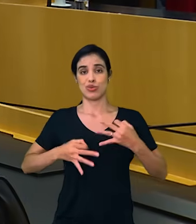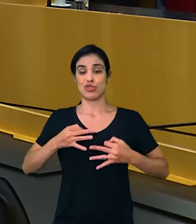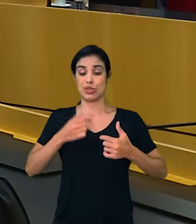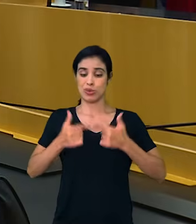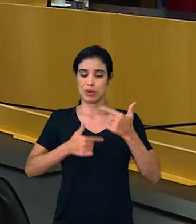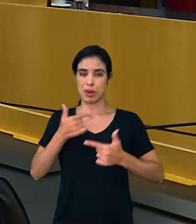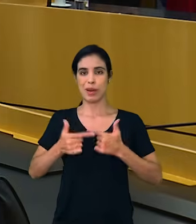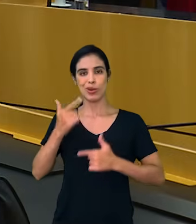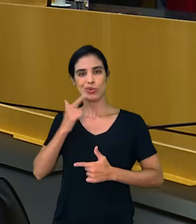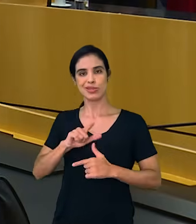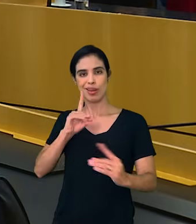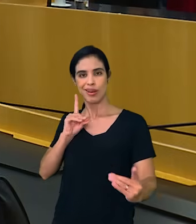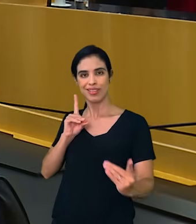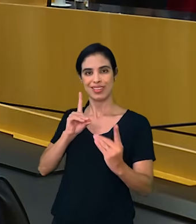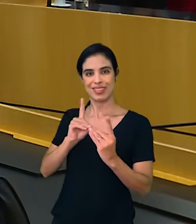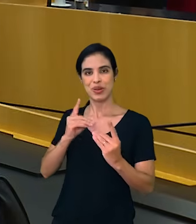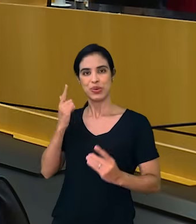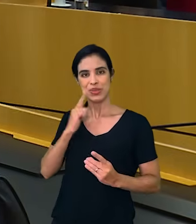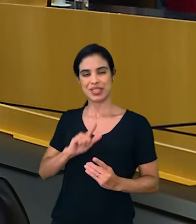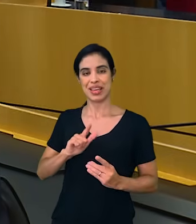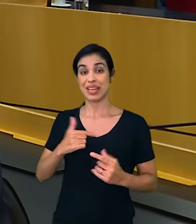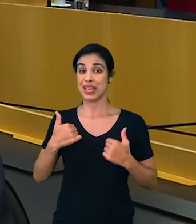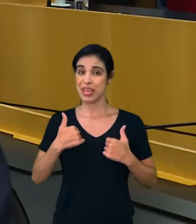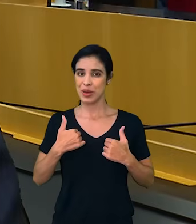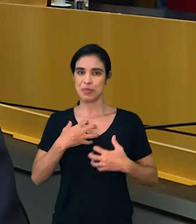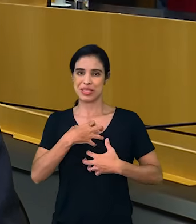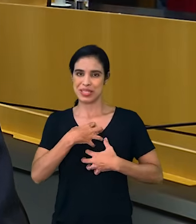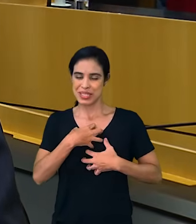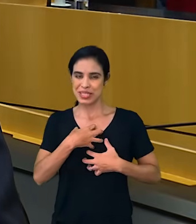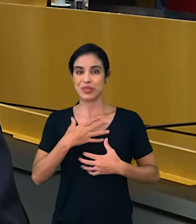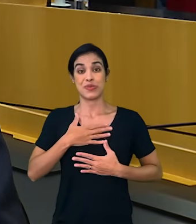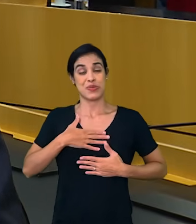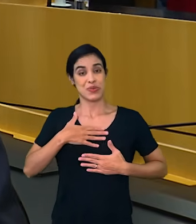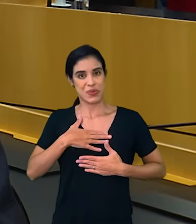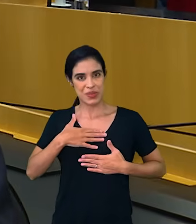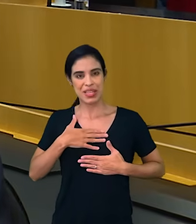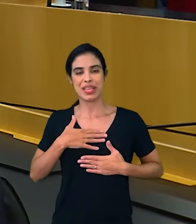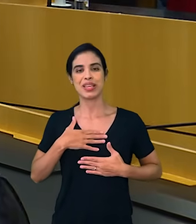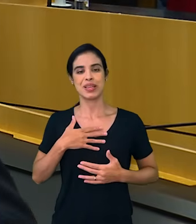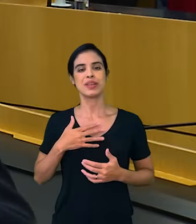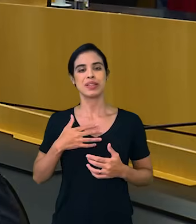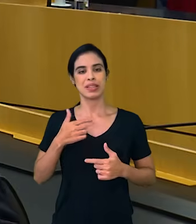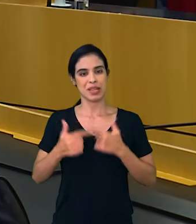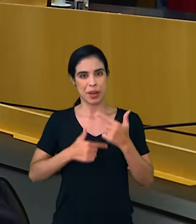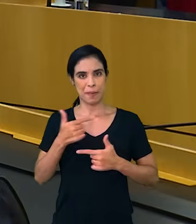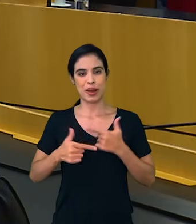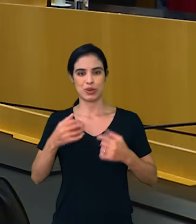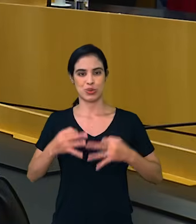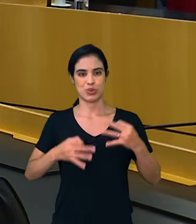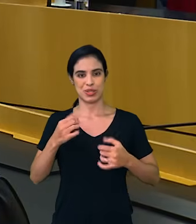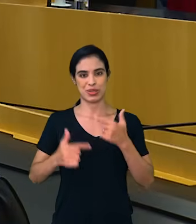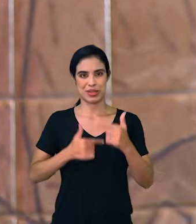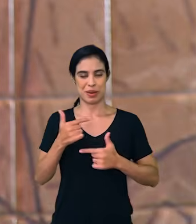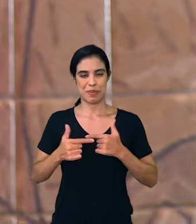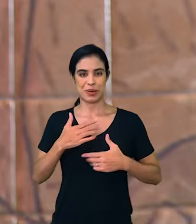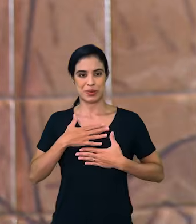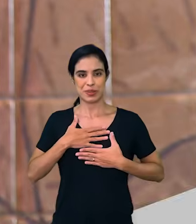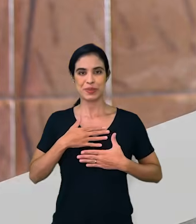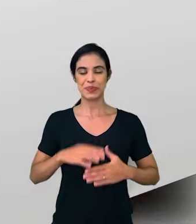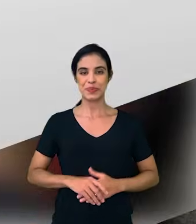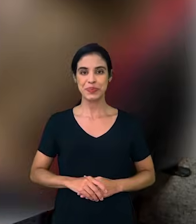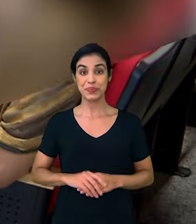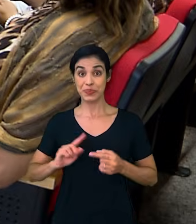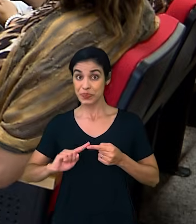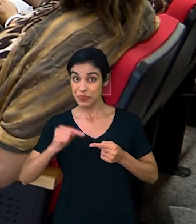por isso que eu digo que, mais uma vez, eu saio daqui muito satisfeito e realizado como juiz do trabalho. Daqui